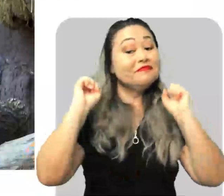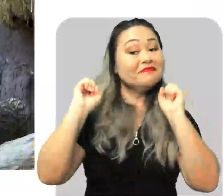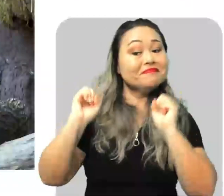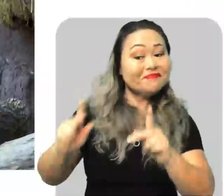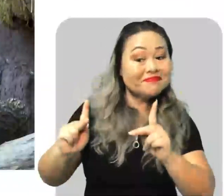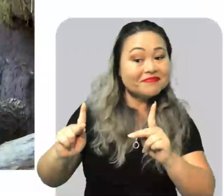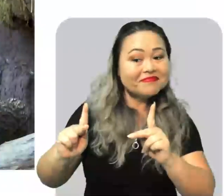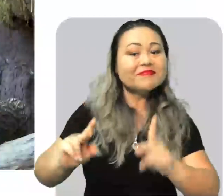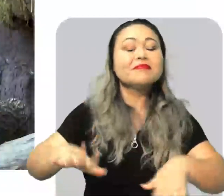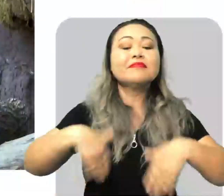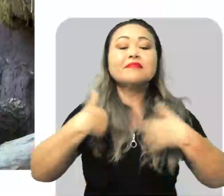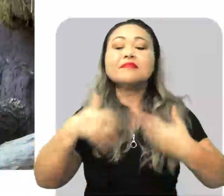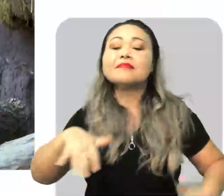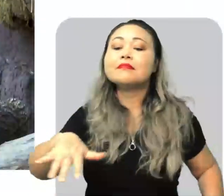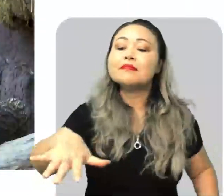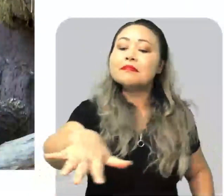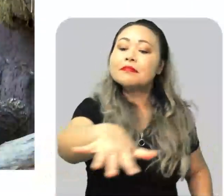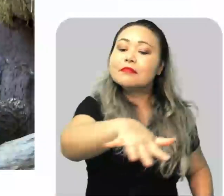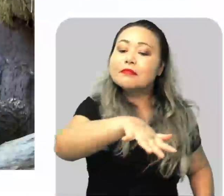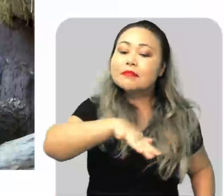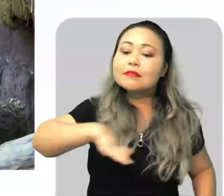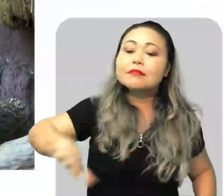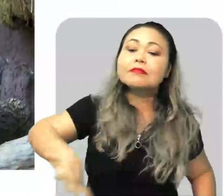Ok, então nós vamos falar sobre o reino